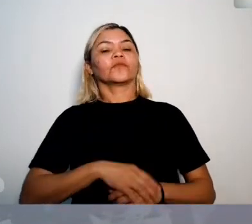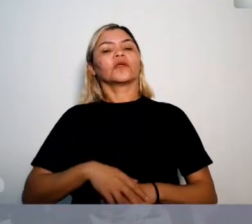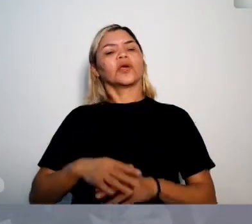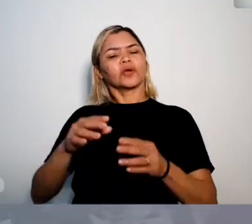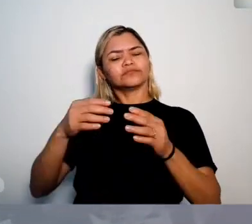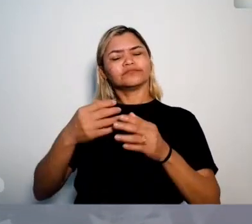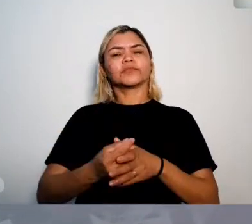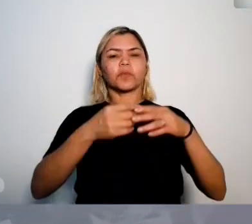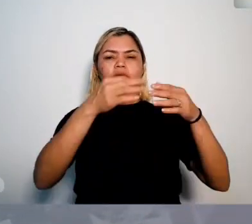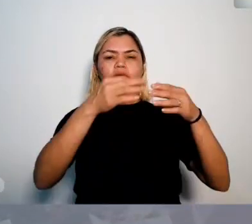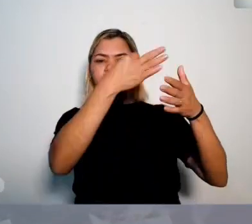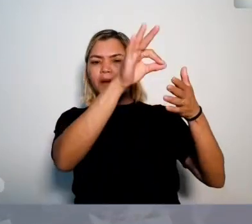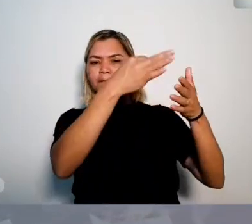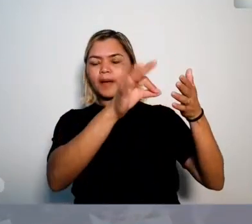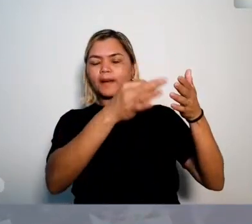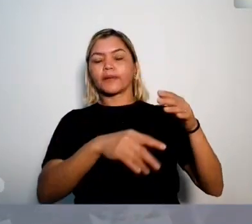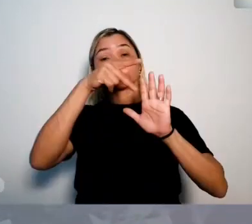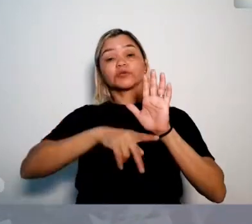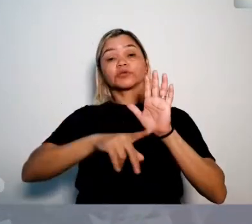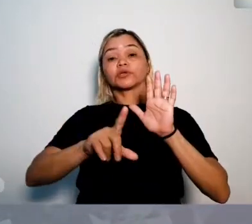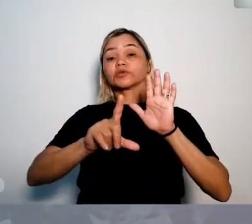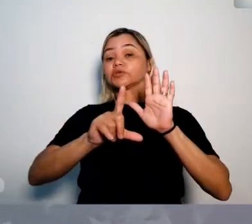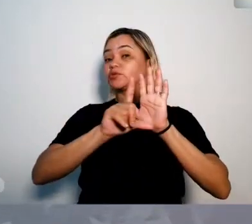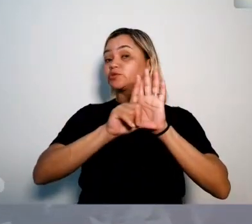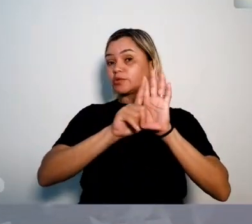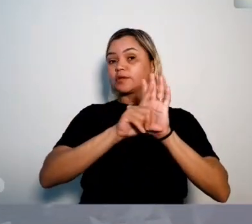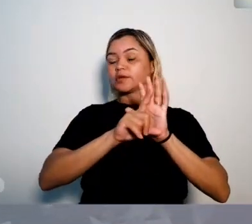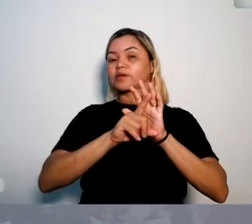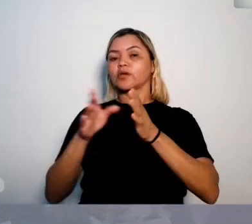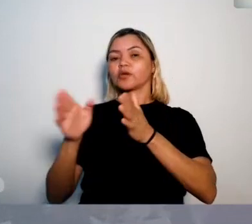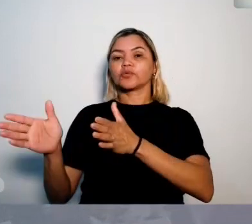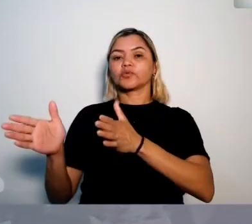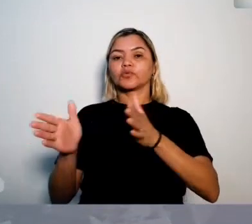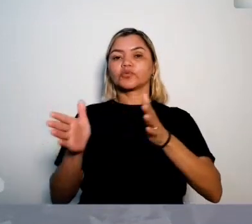esse projeto de lei. Acho que é um projeto importante, né,